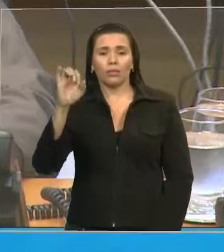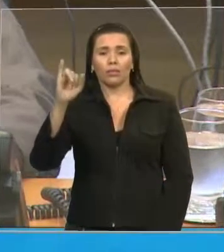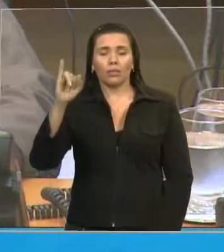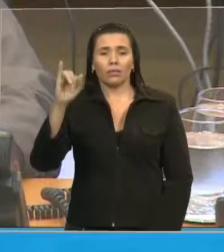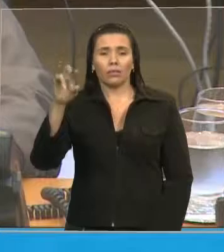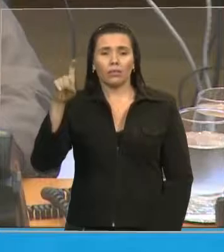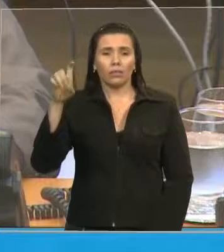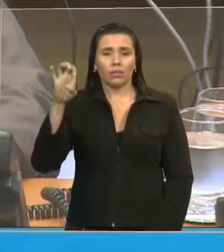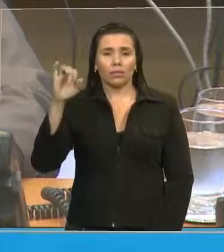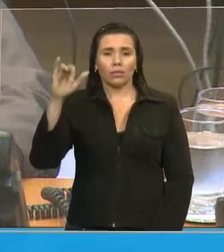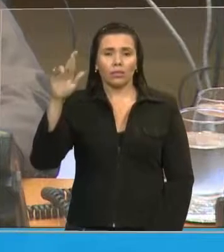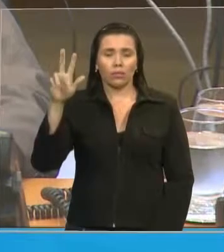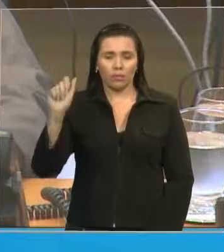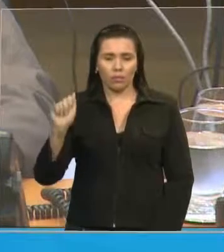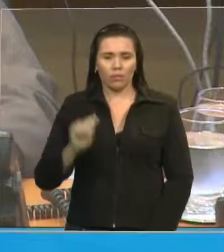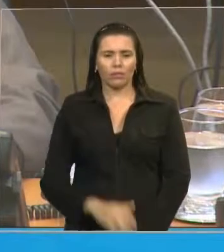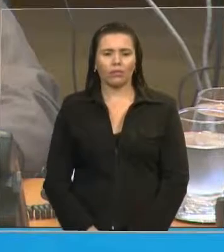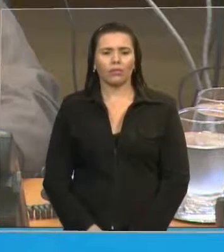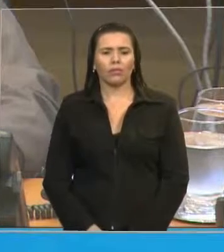paixão pelo educar.